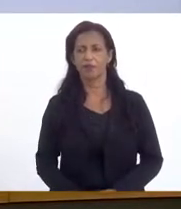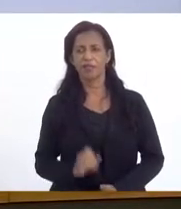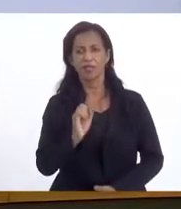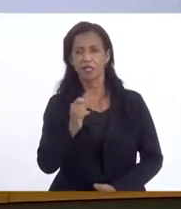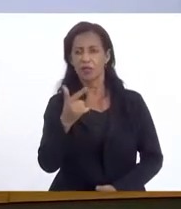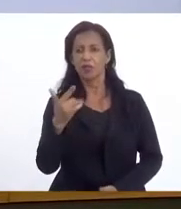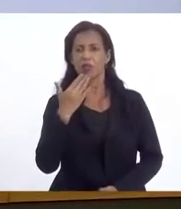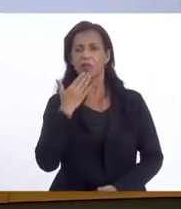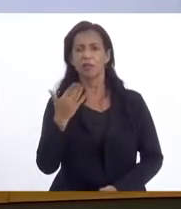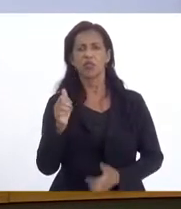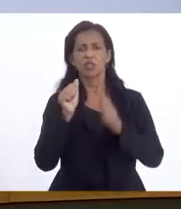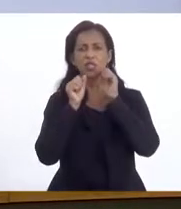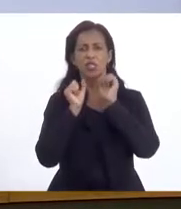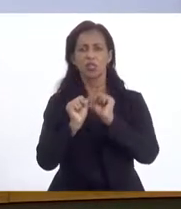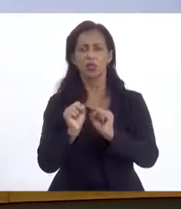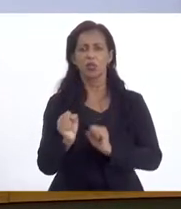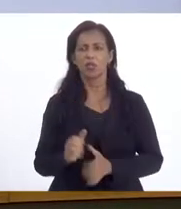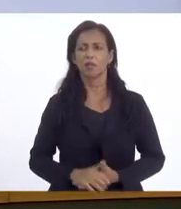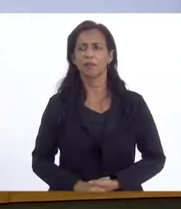tiver, pedir aí a assessoria